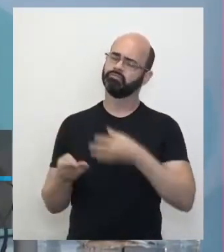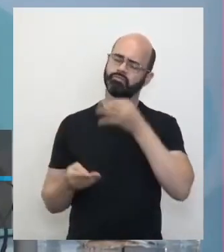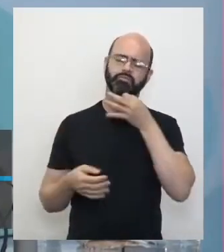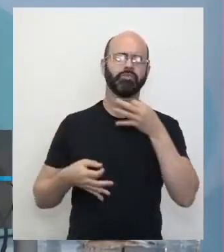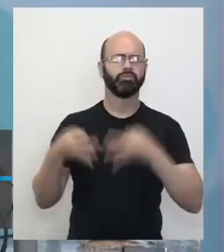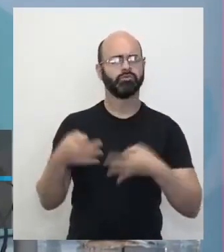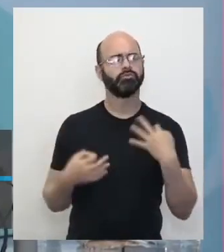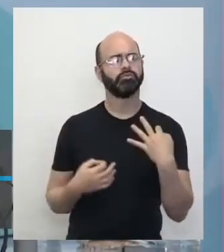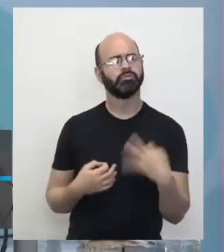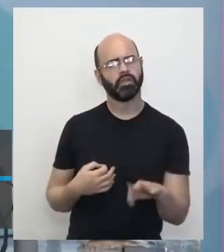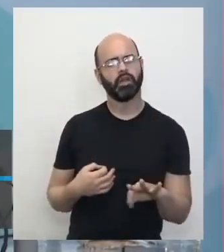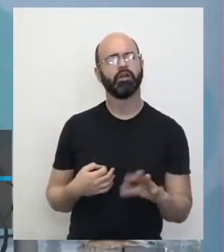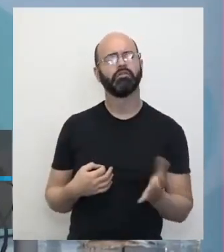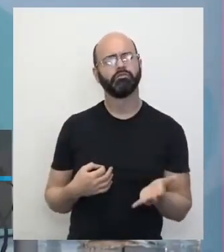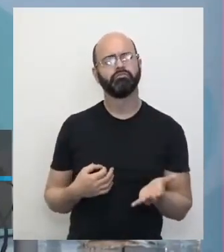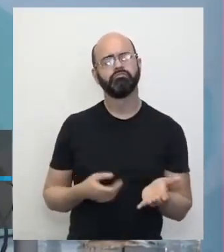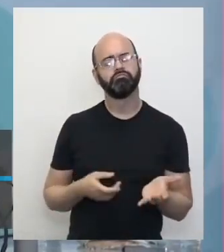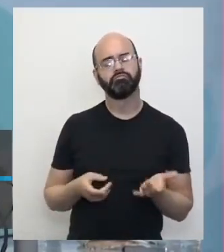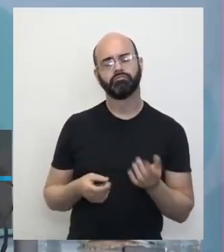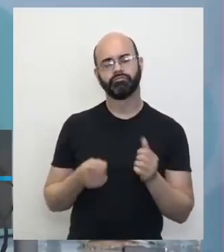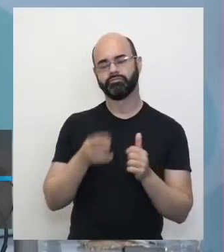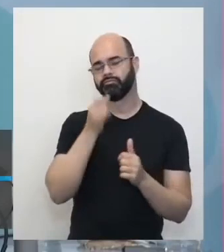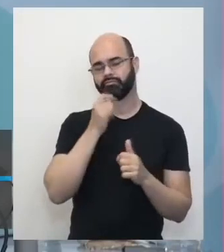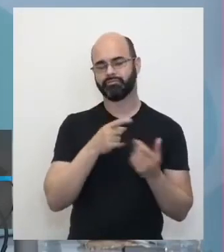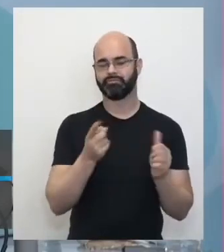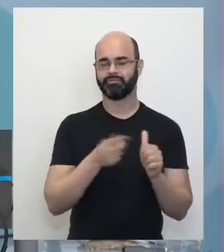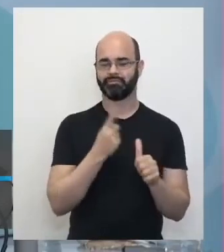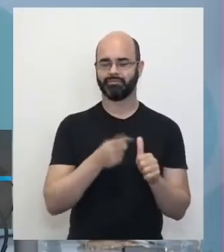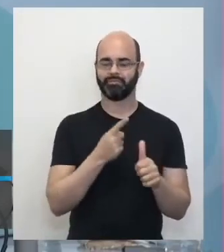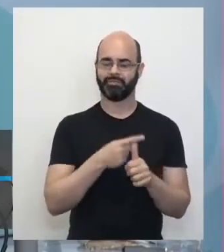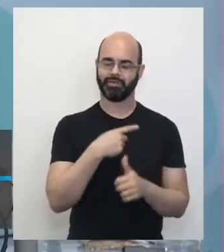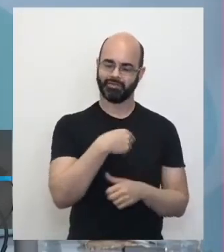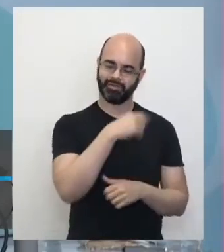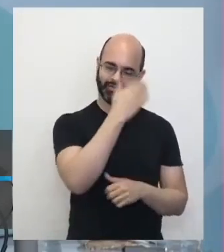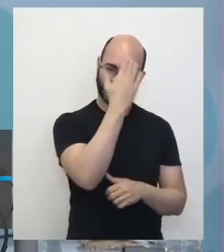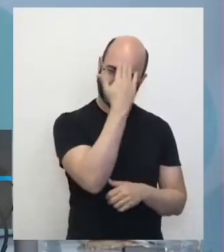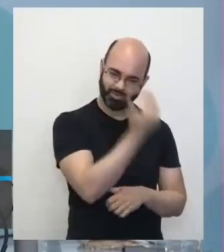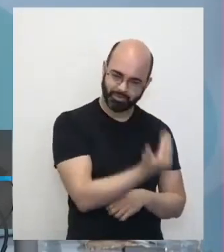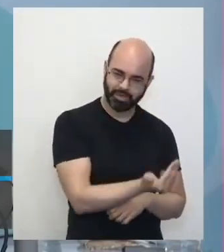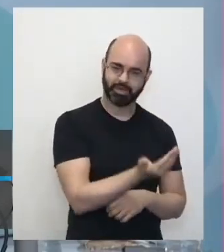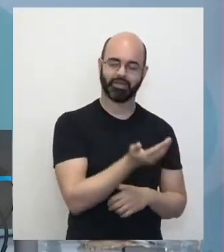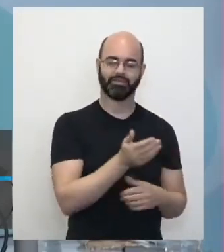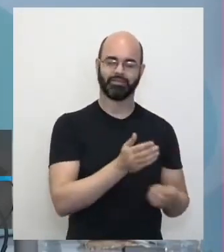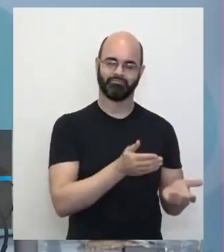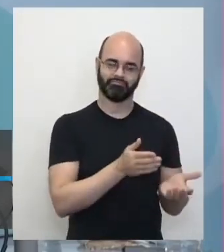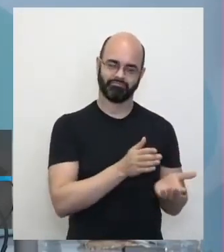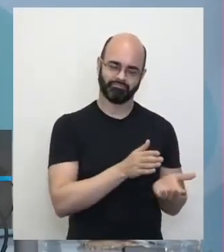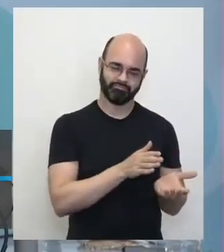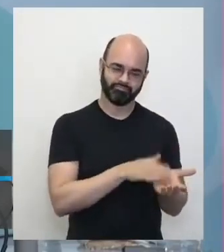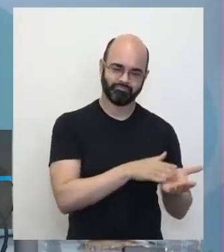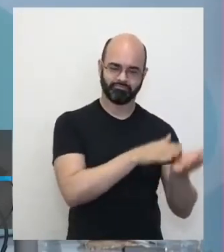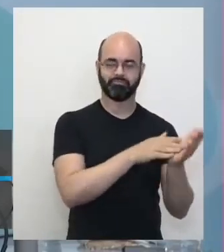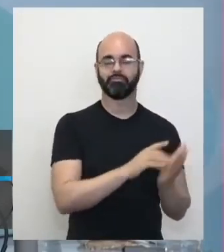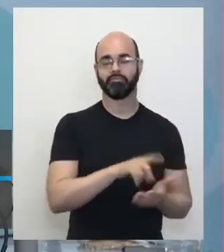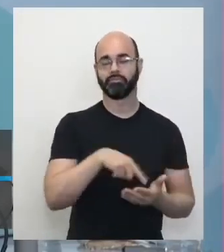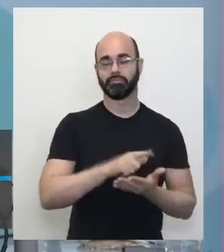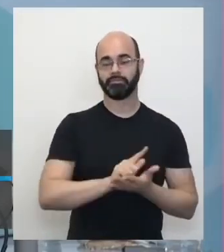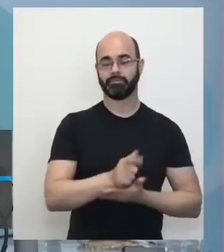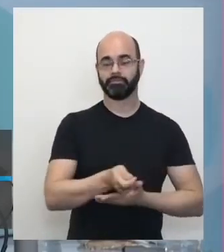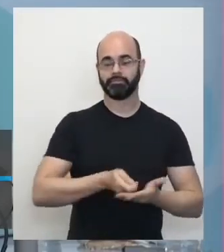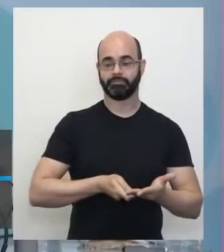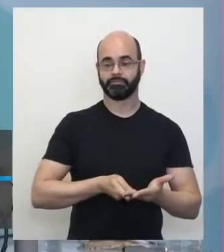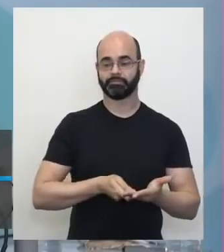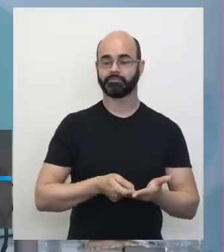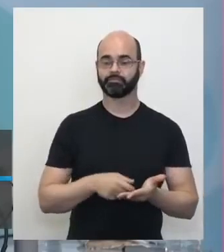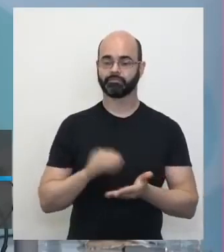naquele momento, ou para fazer, no caso, primeiro a homenagem, pedir então, mandar um documento escrito, no